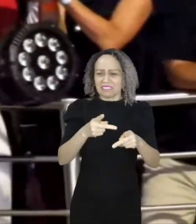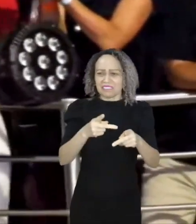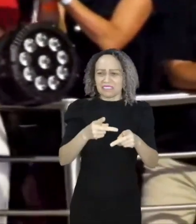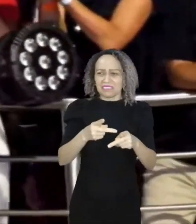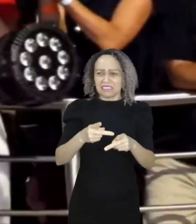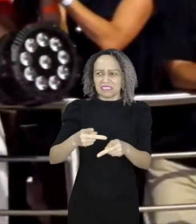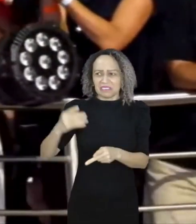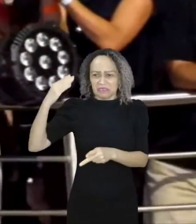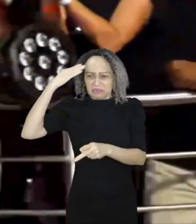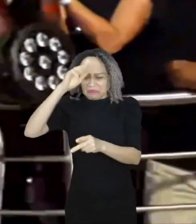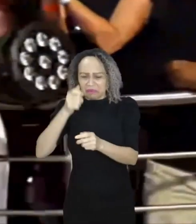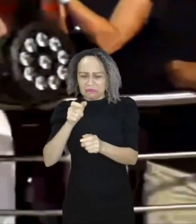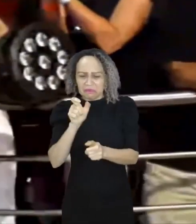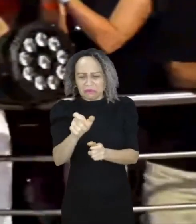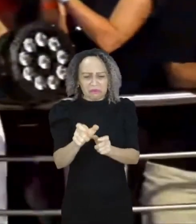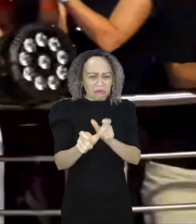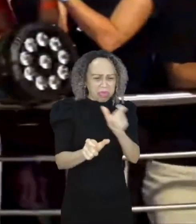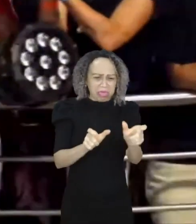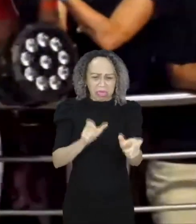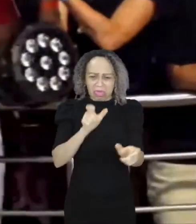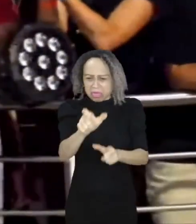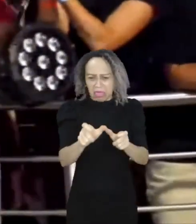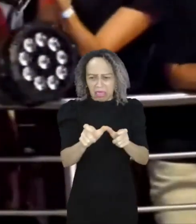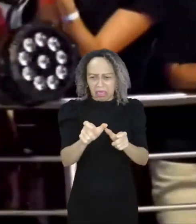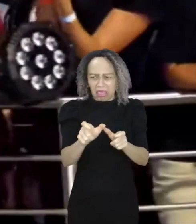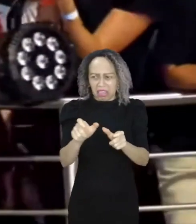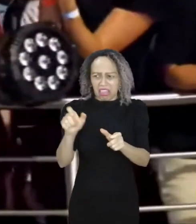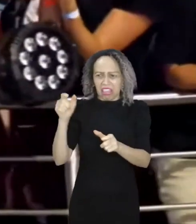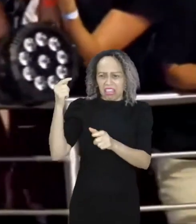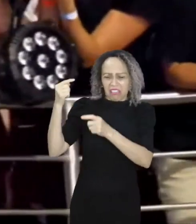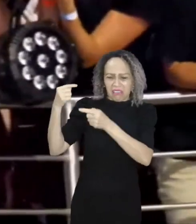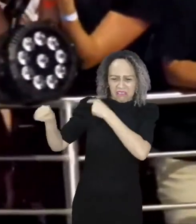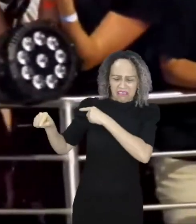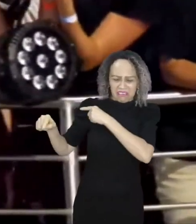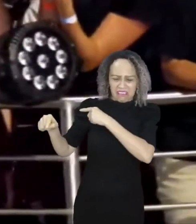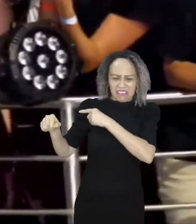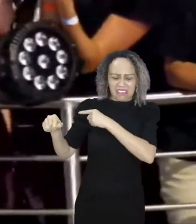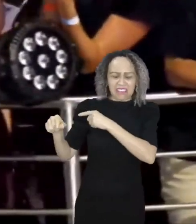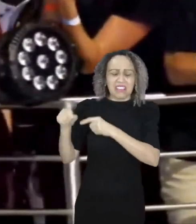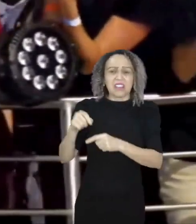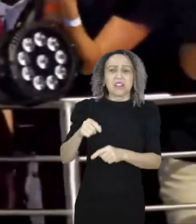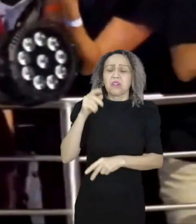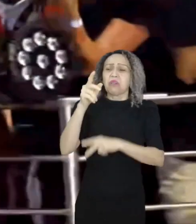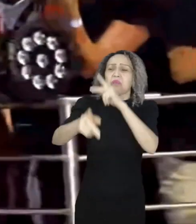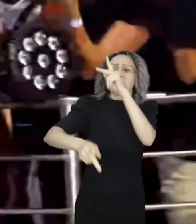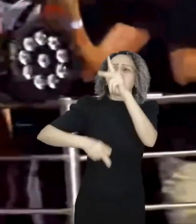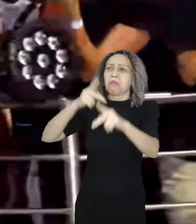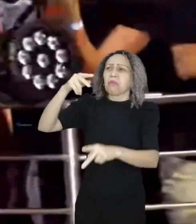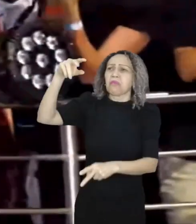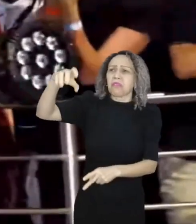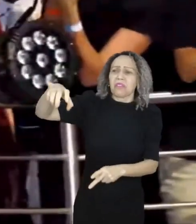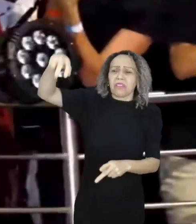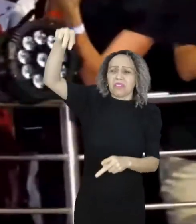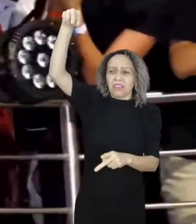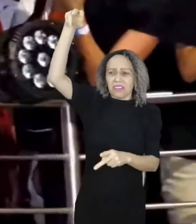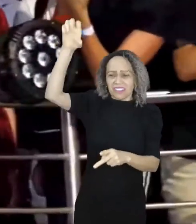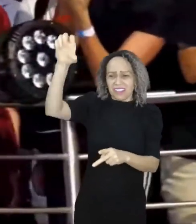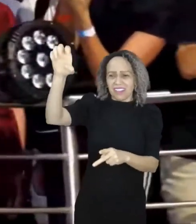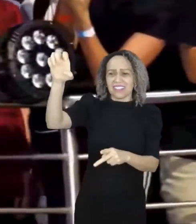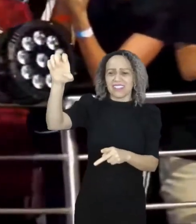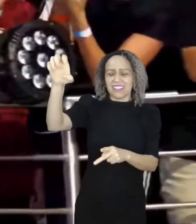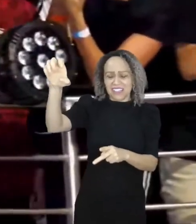meu adversário, que é o nosso querido povo nordestino, que nos consagrou com